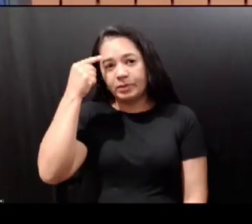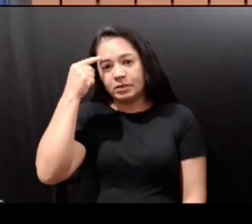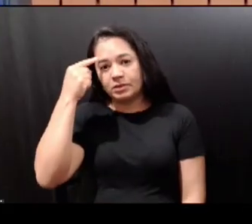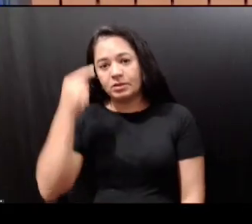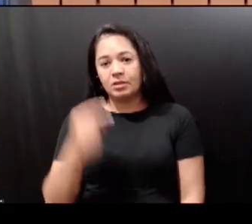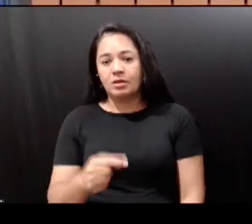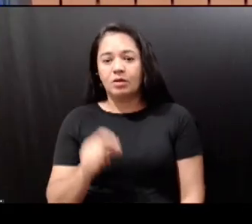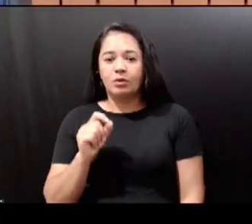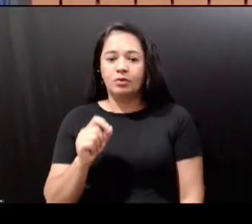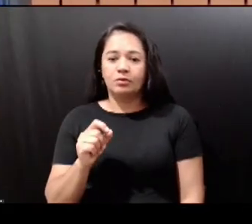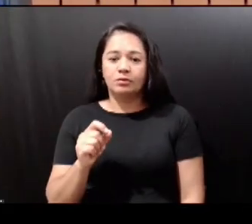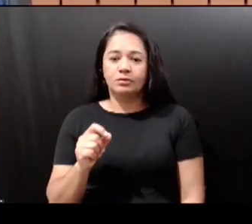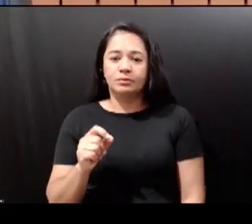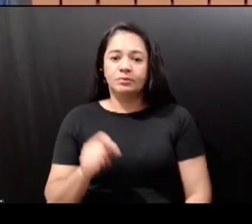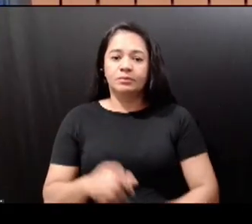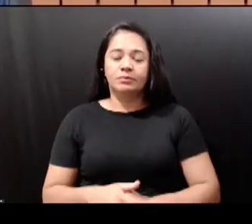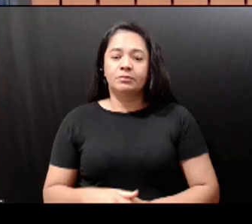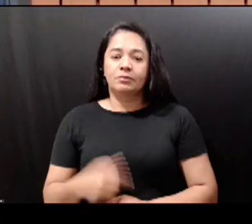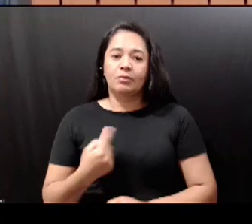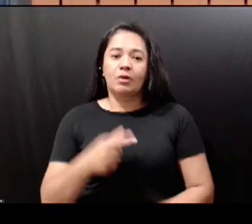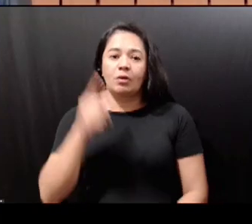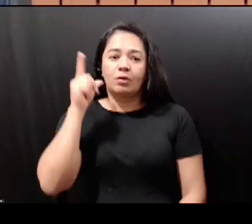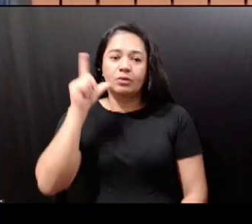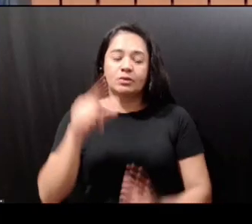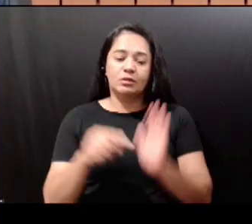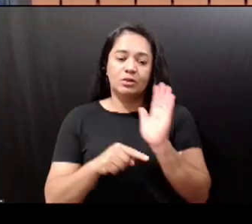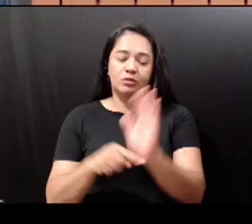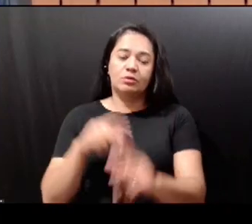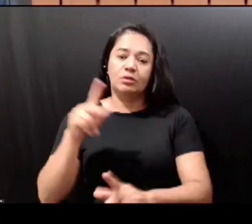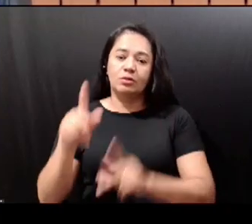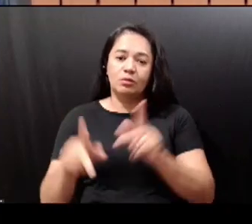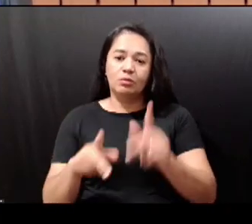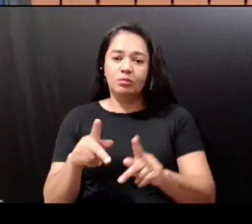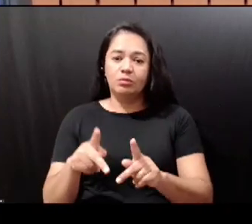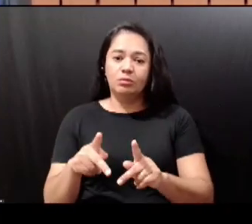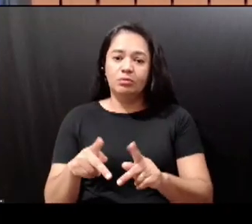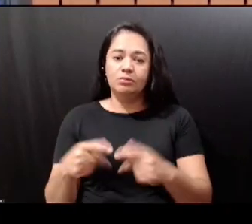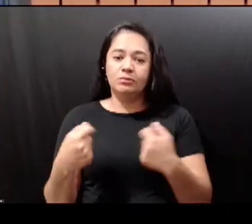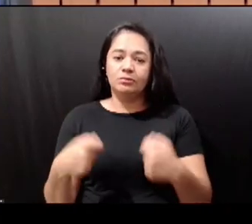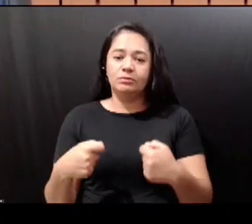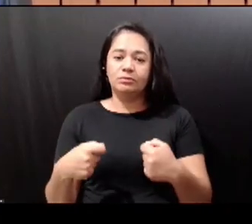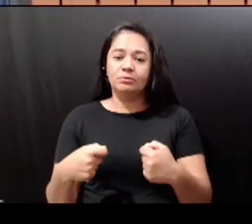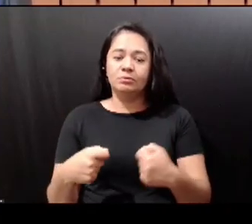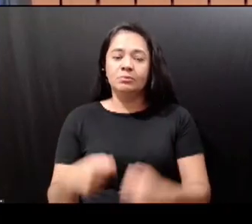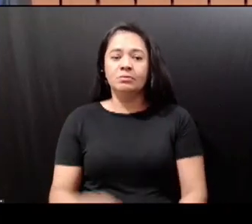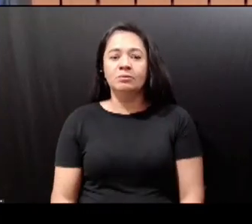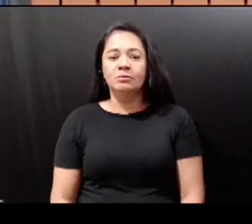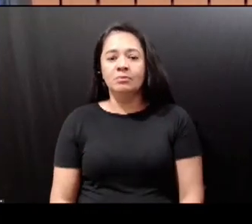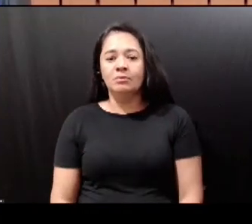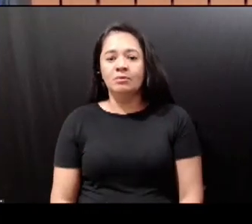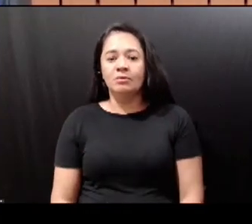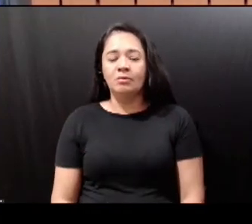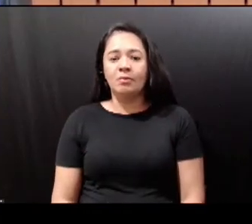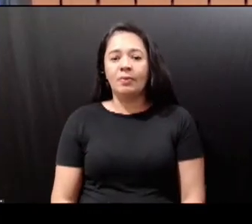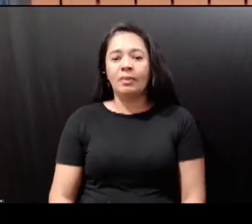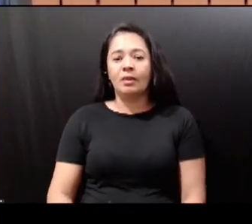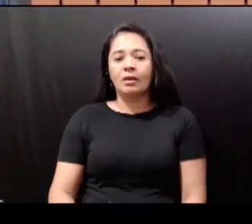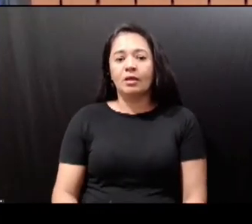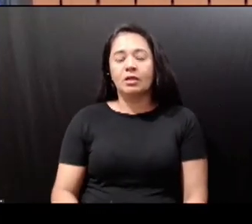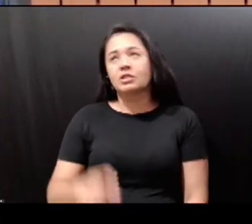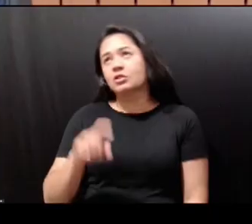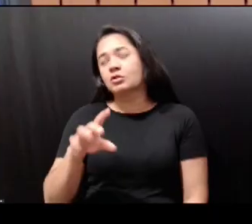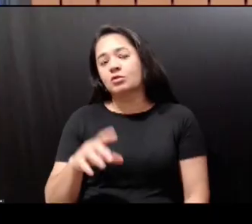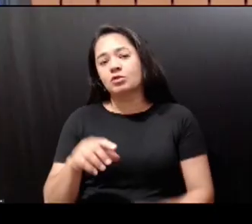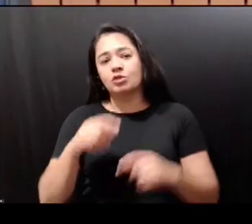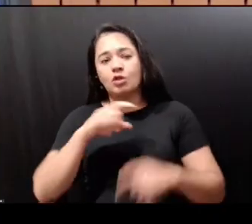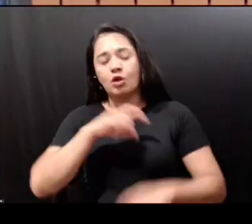casa, para a gente poder ajudar essa população que tanto precisa, que essa questão não é só um convênio, eu não estou falando aqui de um convênio, eu estou falando de a